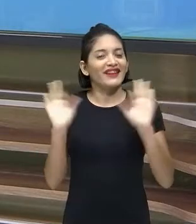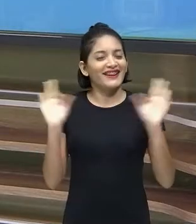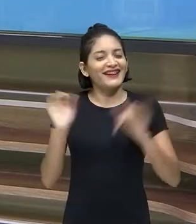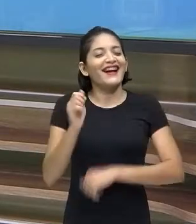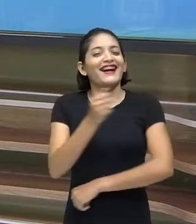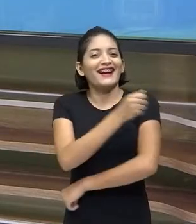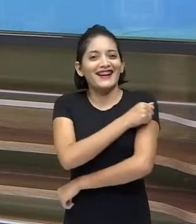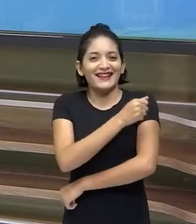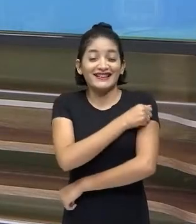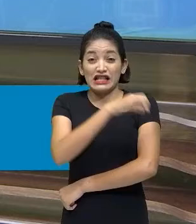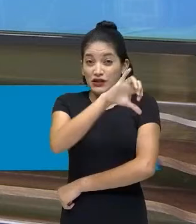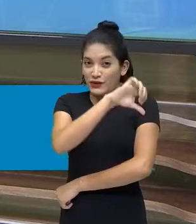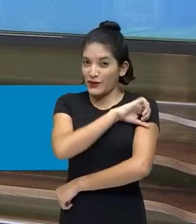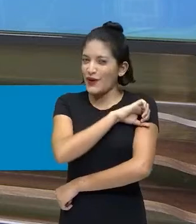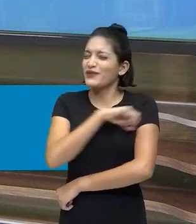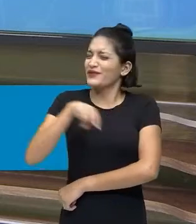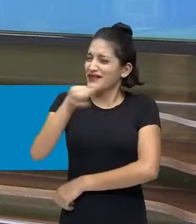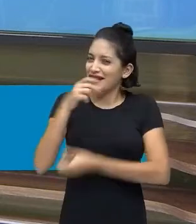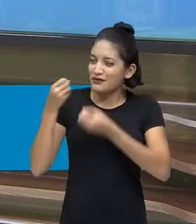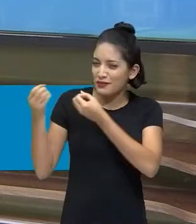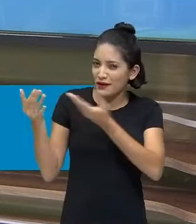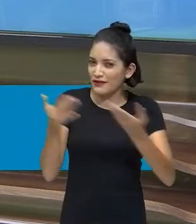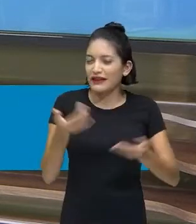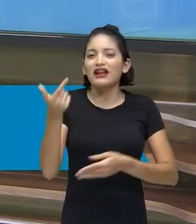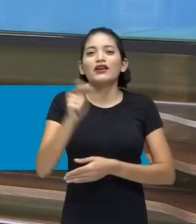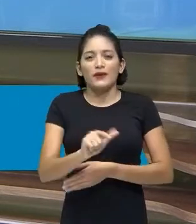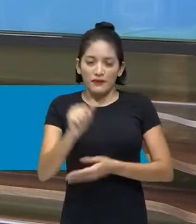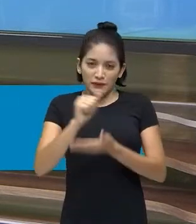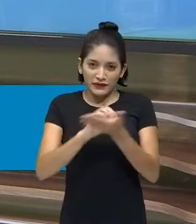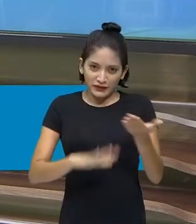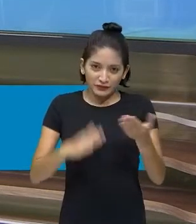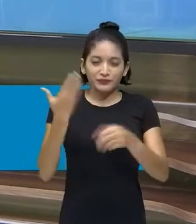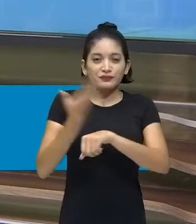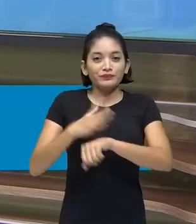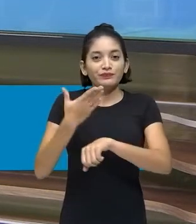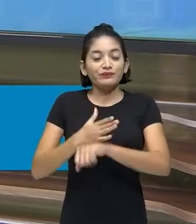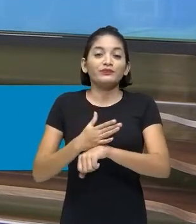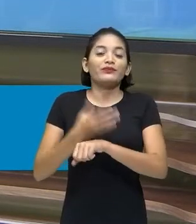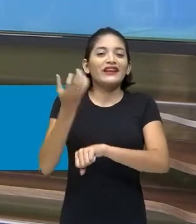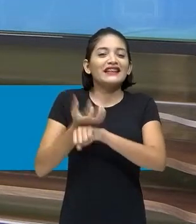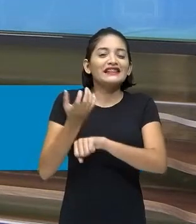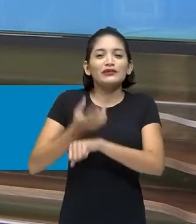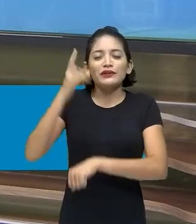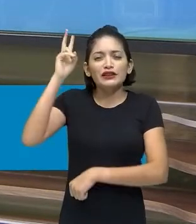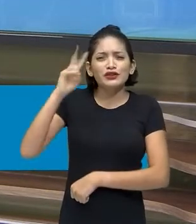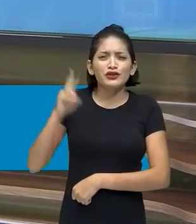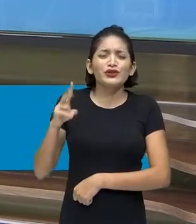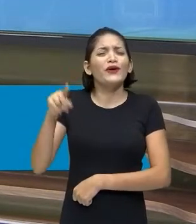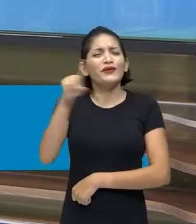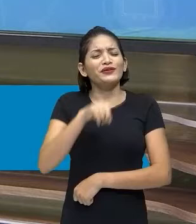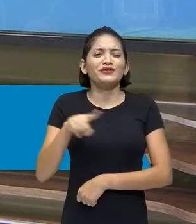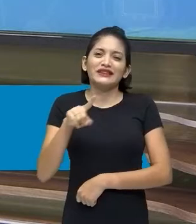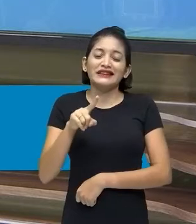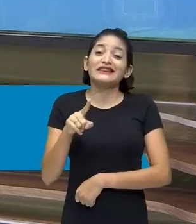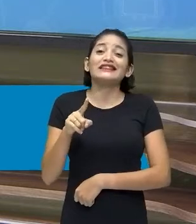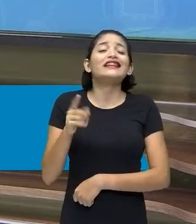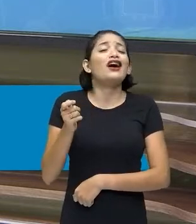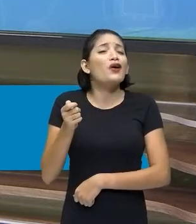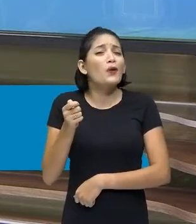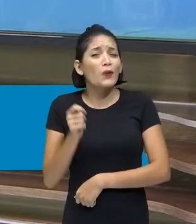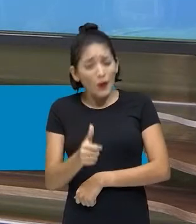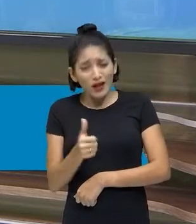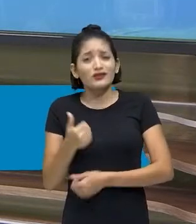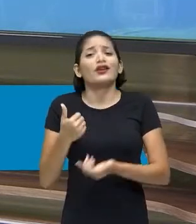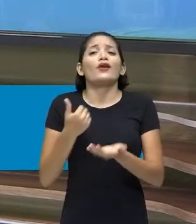Olá, queridos alunos do nono ano, bem-vindos a mais um Praticando de História, nono ano, aqueles alunos que estão quase chegando no